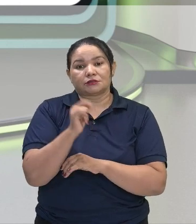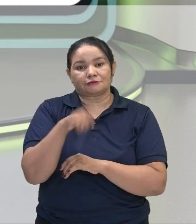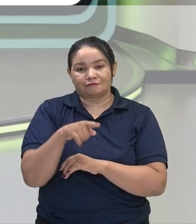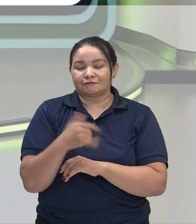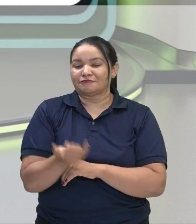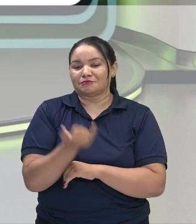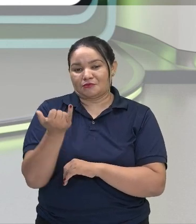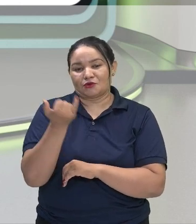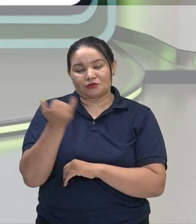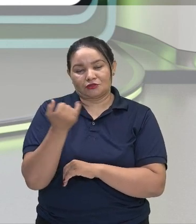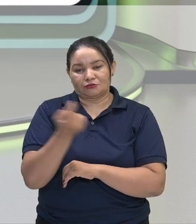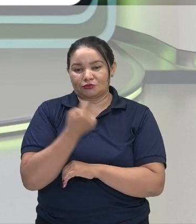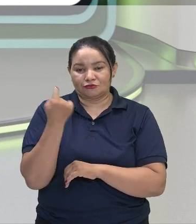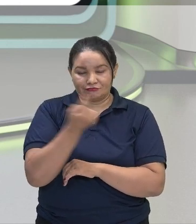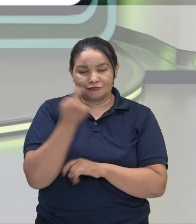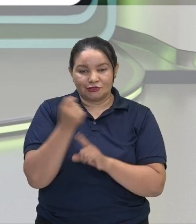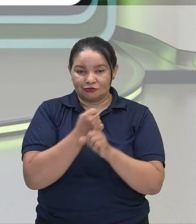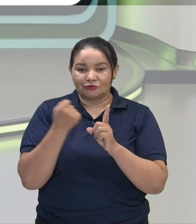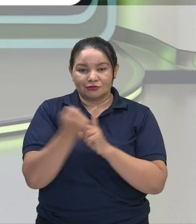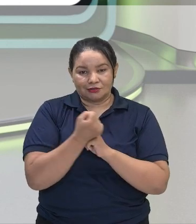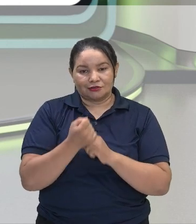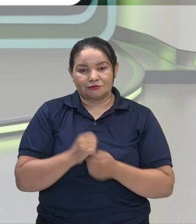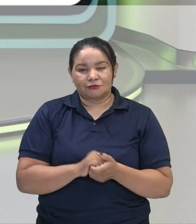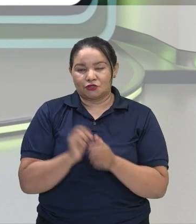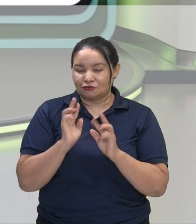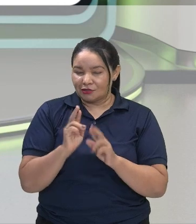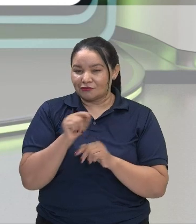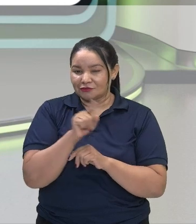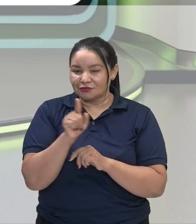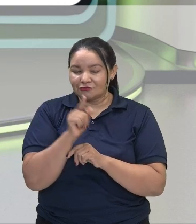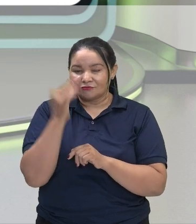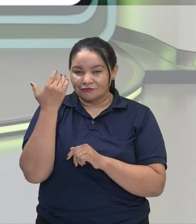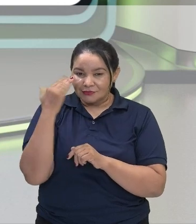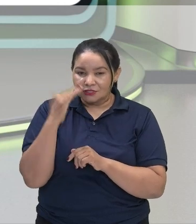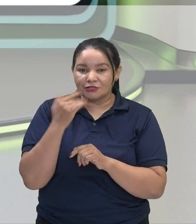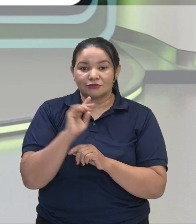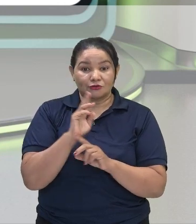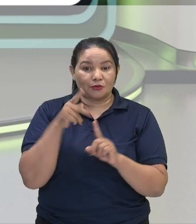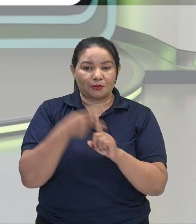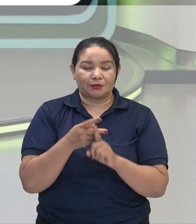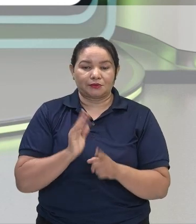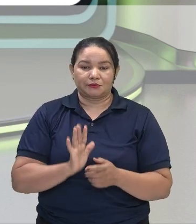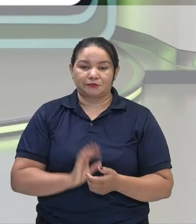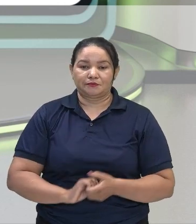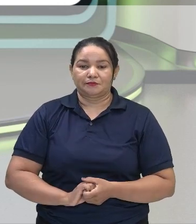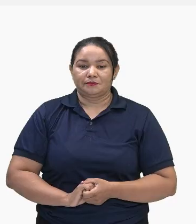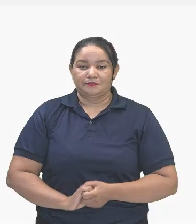importantes aí para a nossa sociedade. Eu espero que você tenha compreendido e até uma próxima.